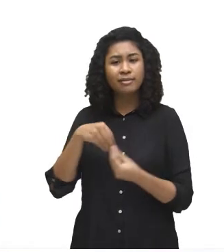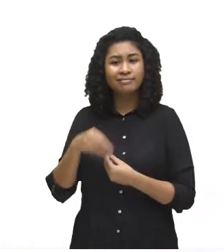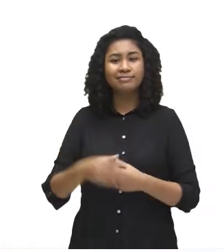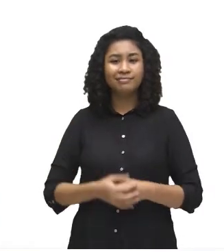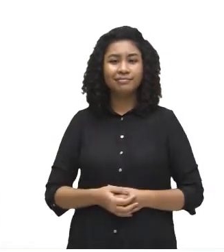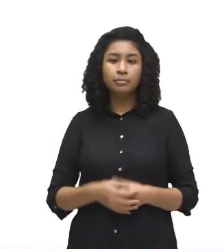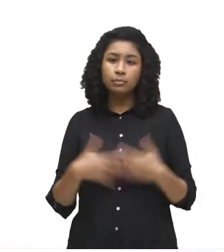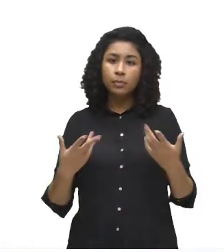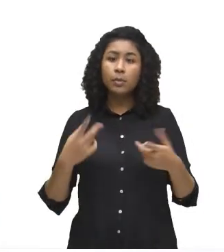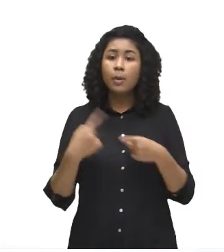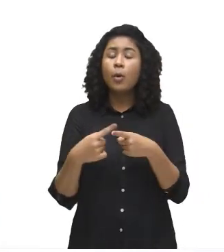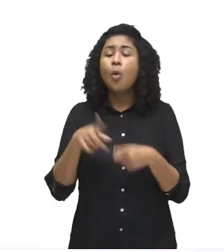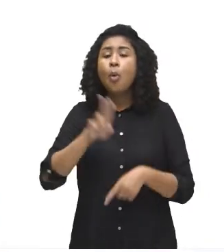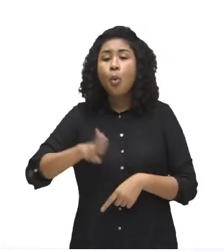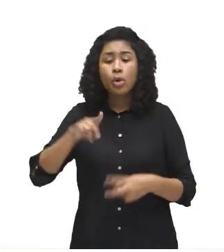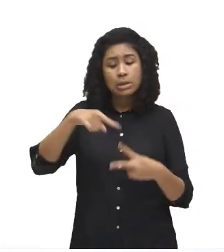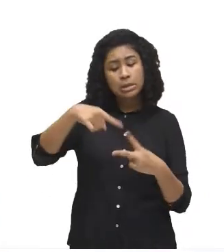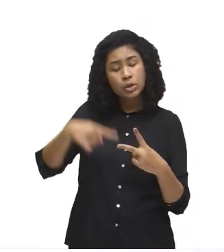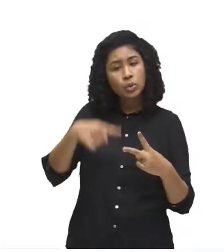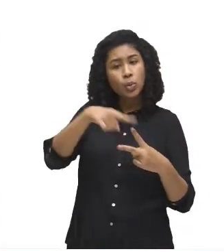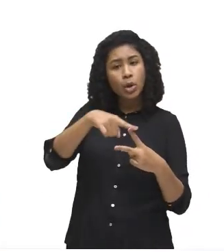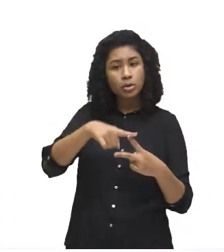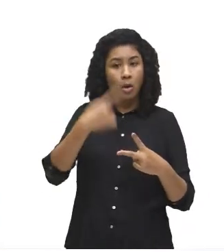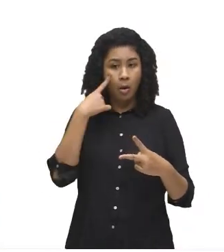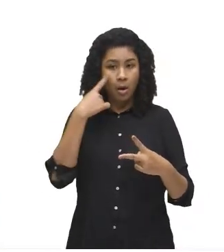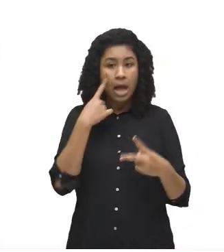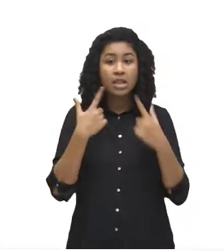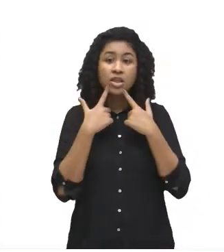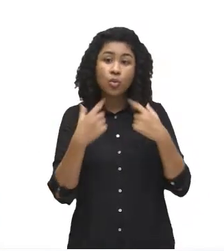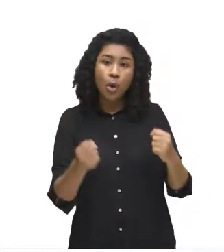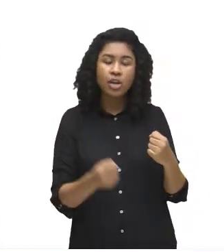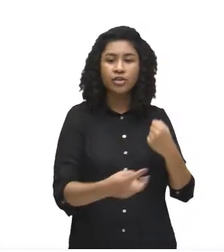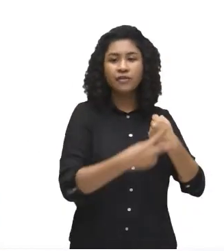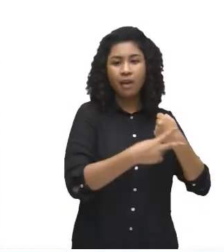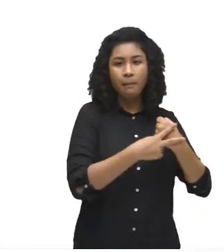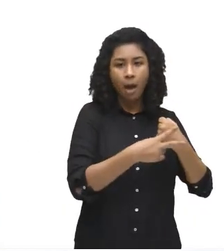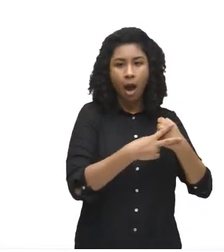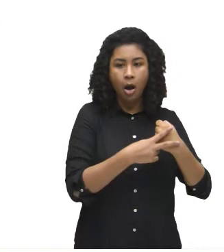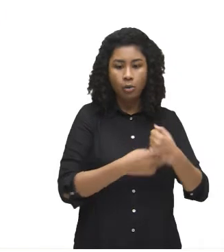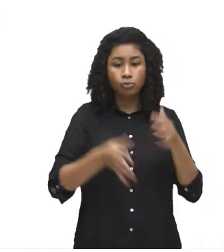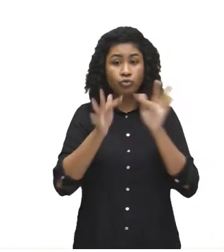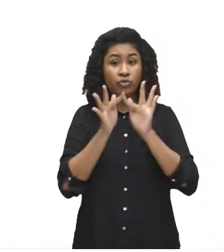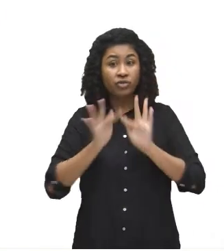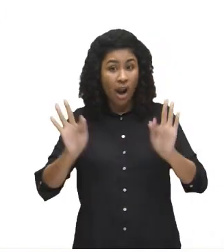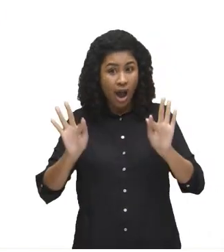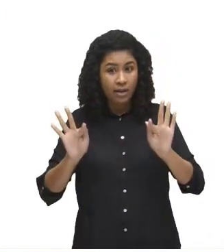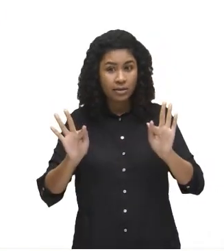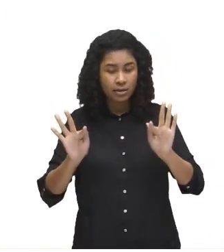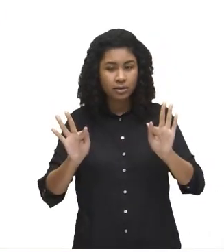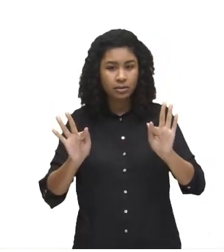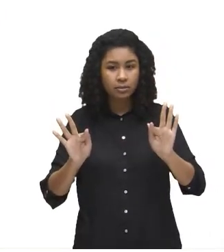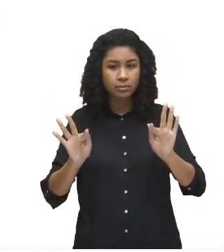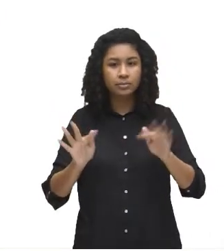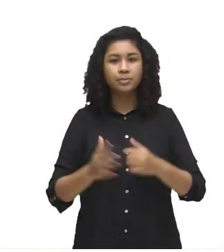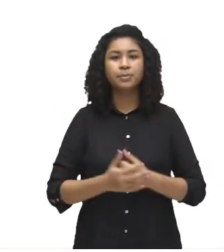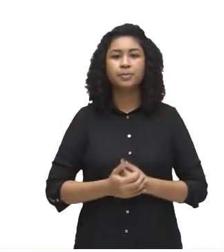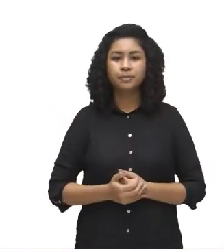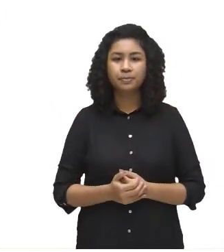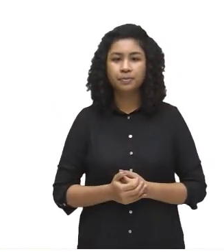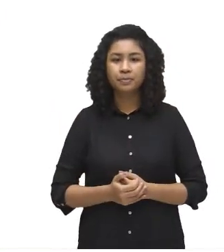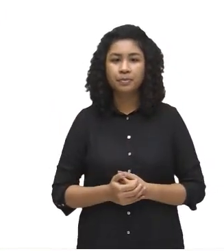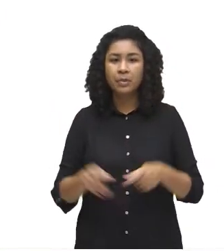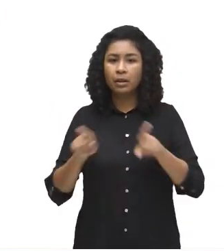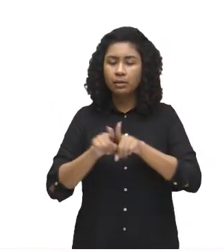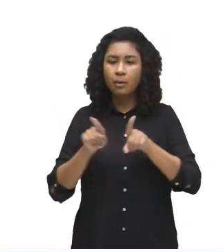você escreve, não é isso? Há textos que apresentam apenas a linguagem não verbal, mas olha o que diz aqui, ela continua assim, olha. A linguagem mista,